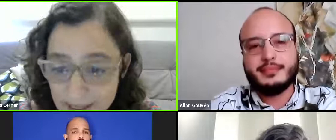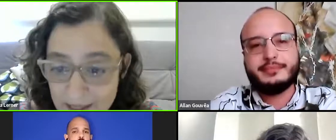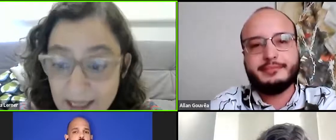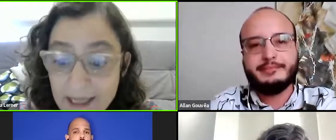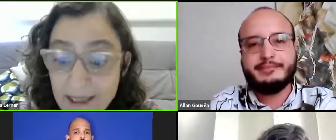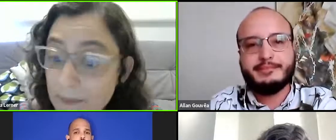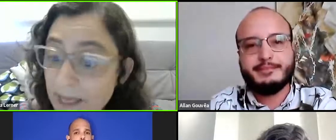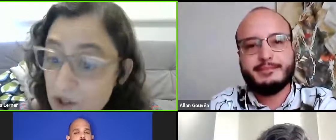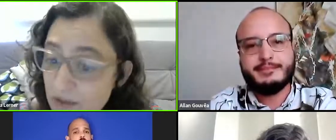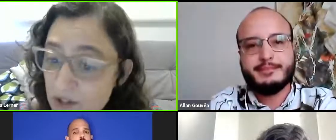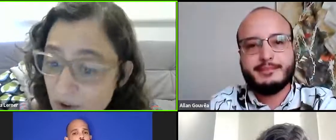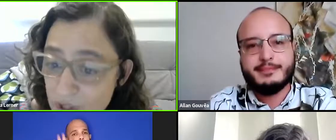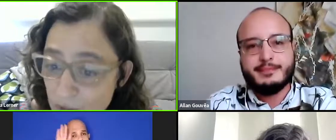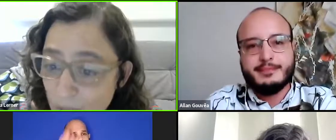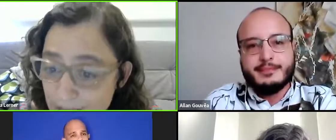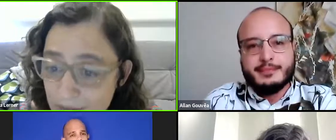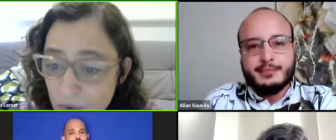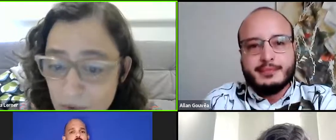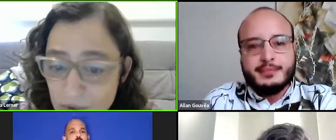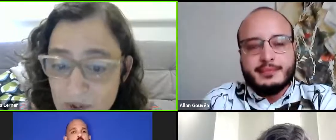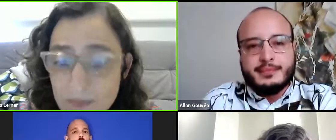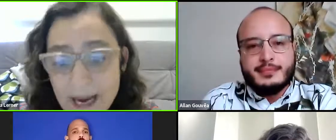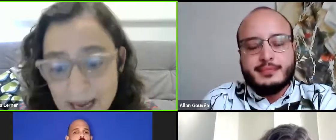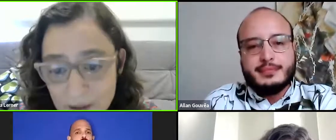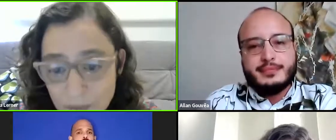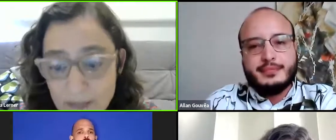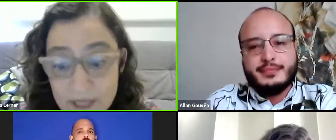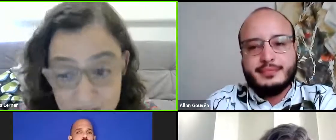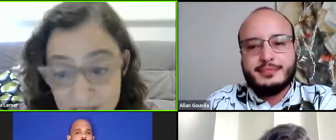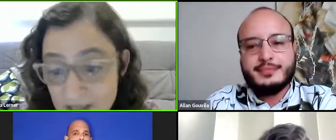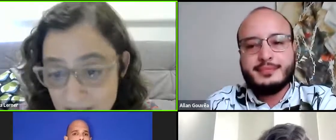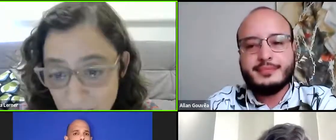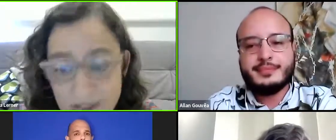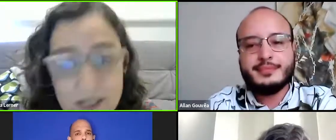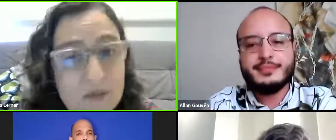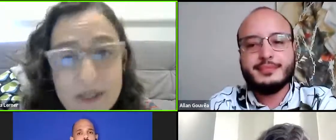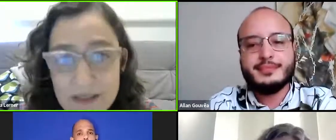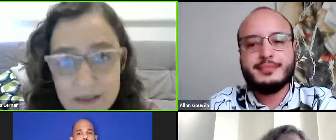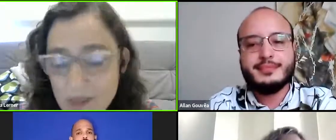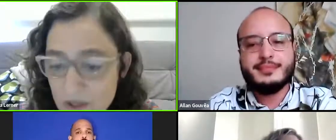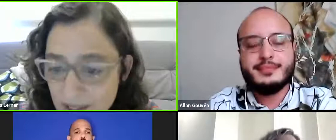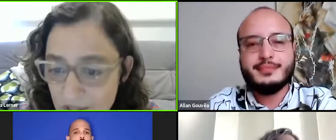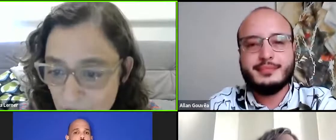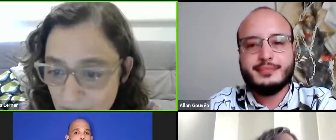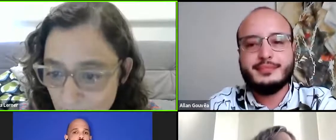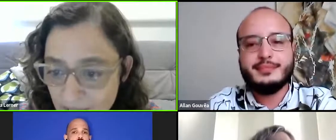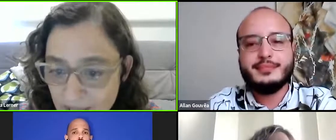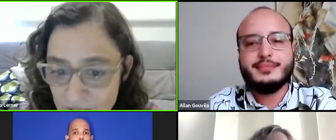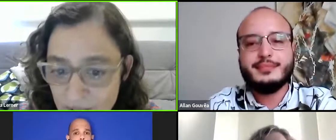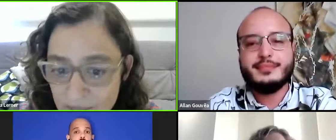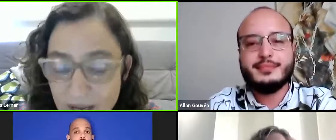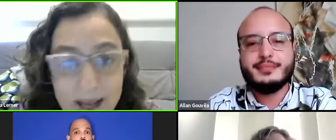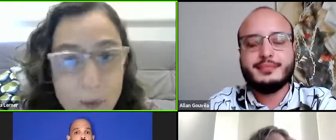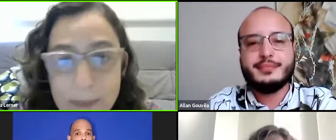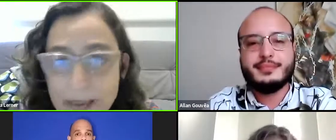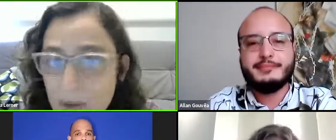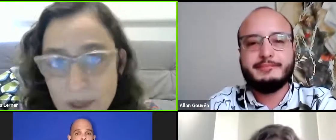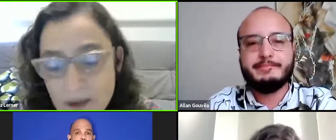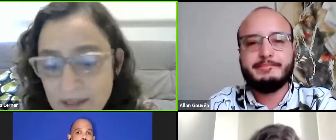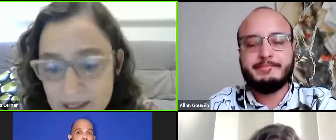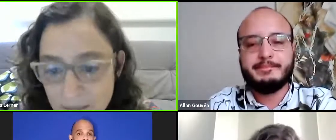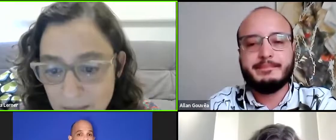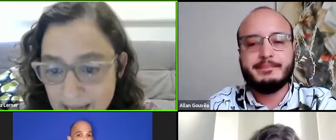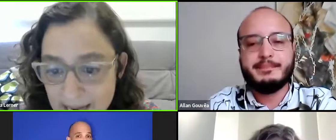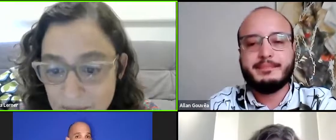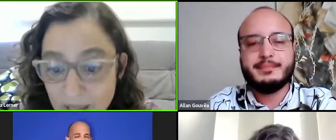saúde e doença e também as novas formas de cuidado num contexto marcado pela mediatização e datificação das sociedades contemporâneas. É um belo